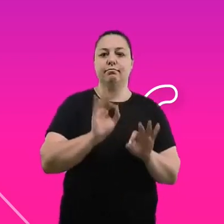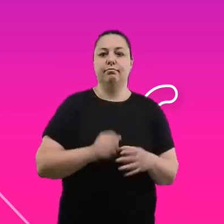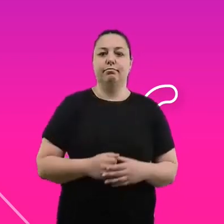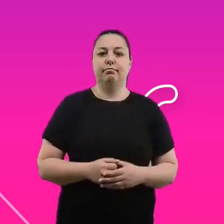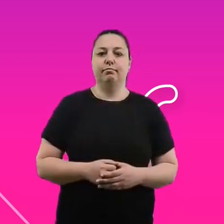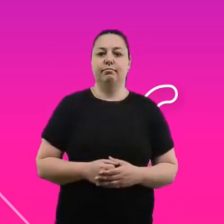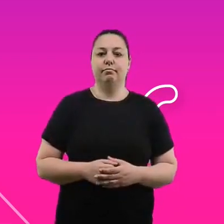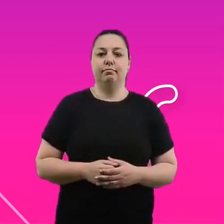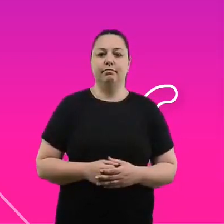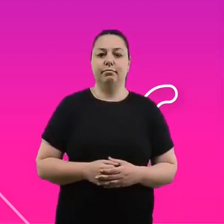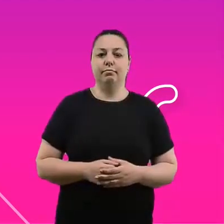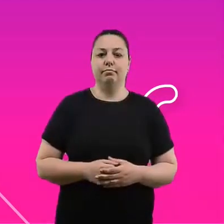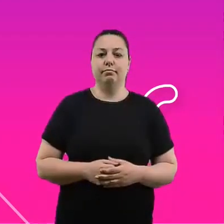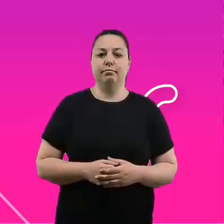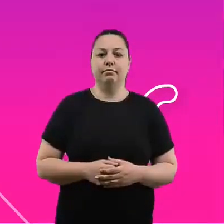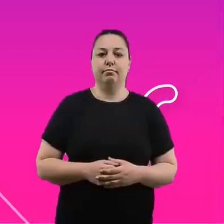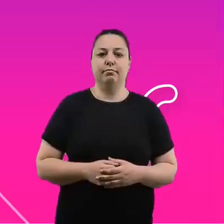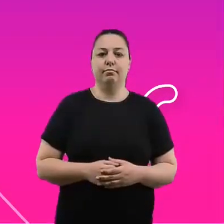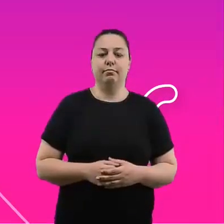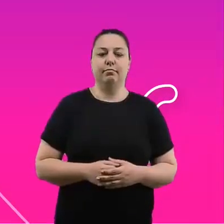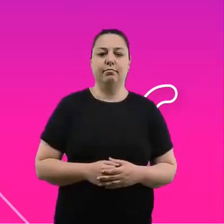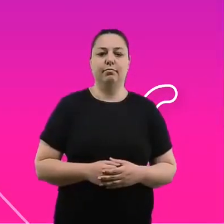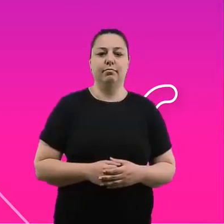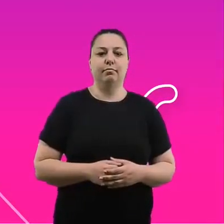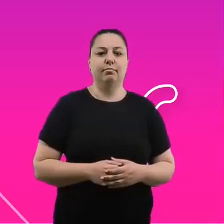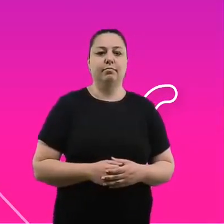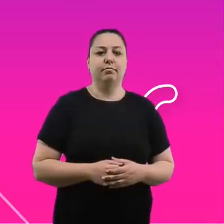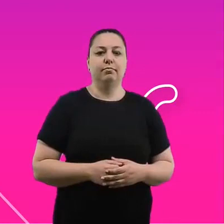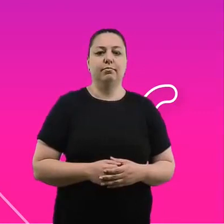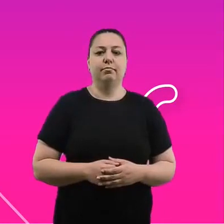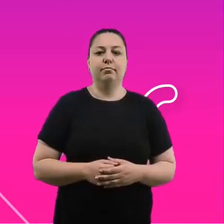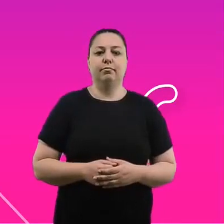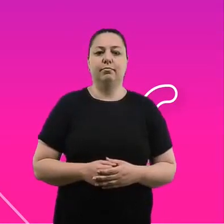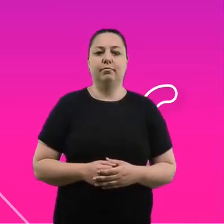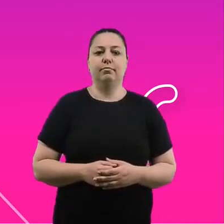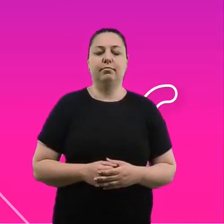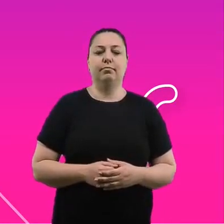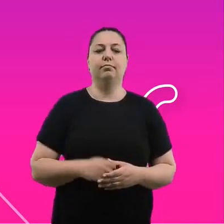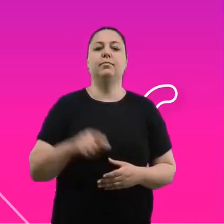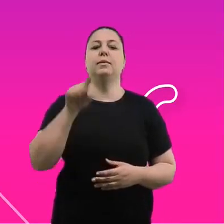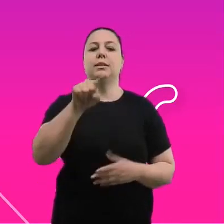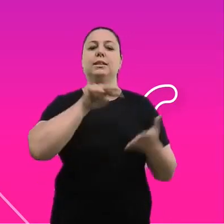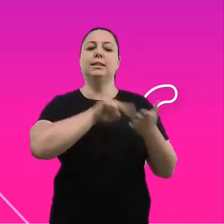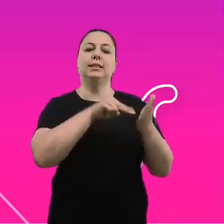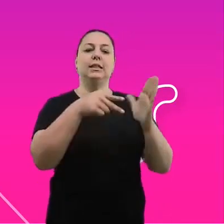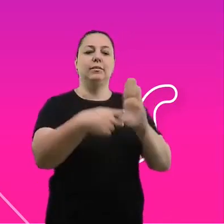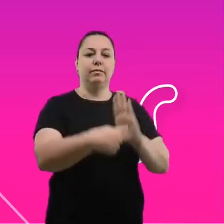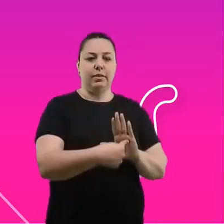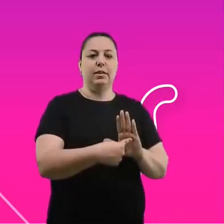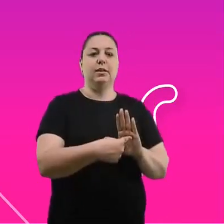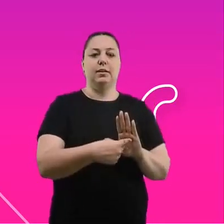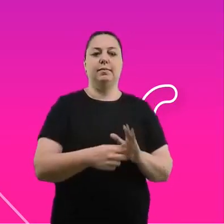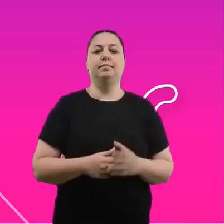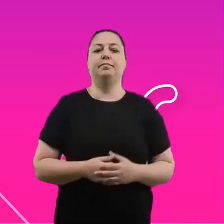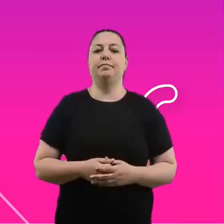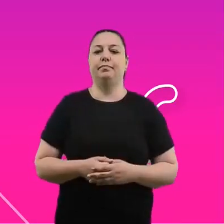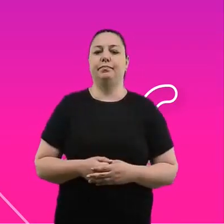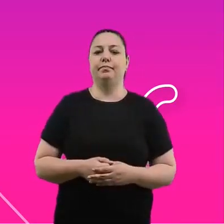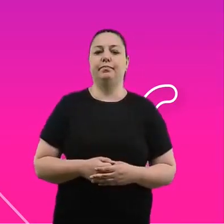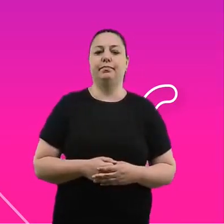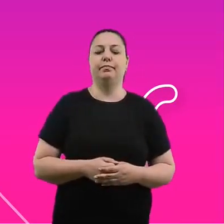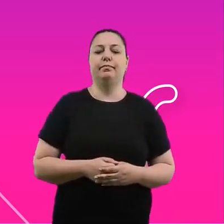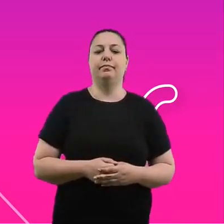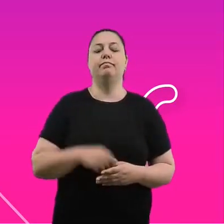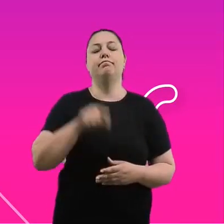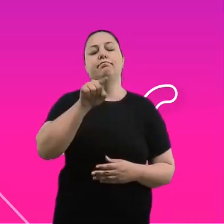tem a sigla de acompanhamento e logística para o eficiente e rápido acolhimento. Ele, na verdade, tem uma inspiração no